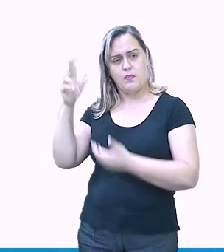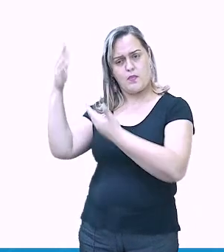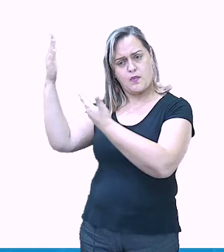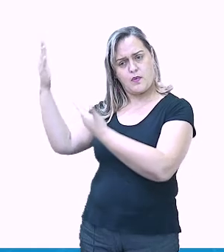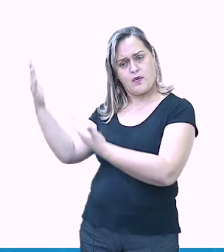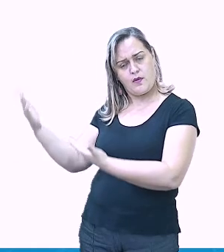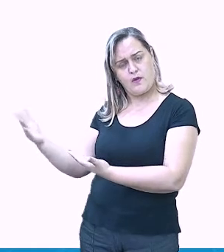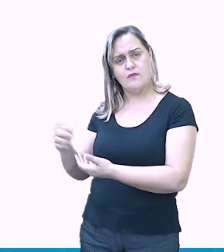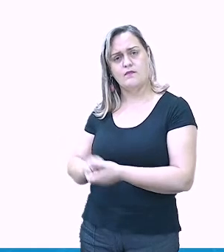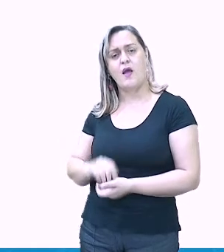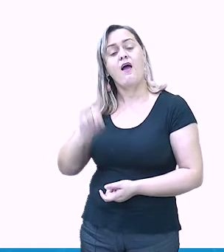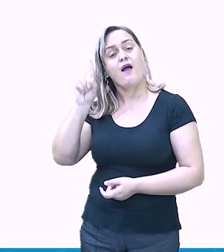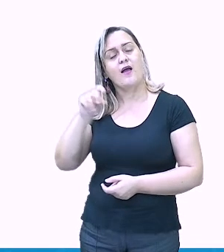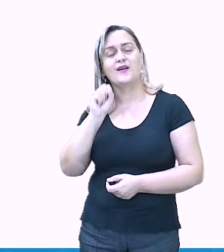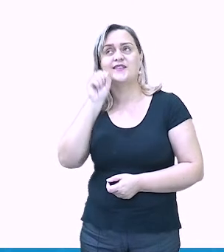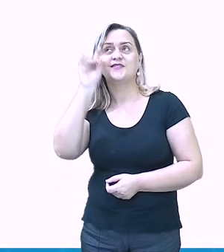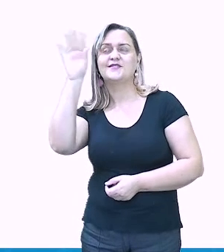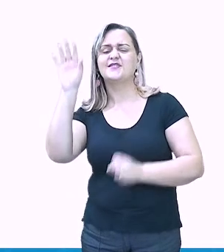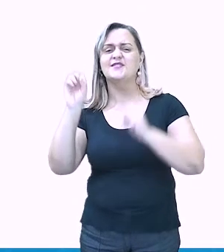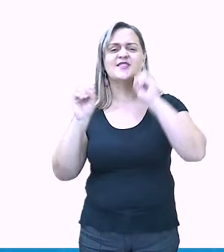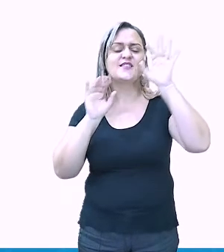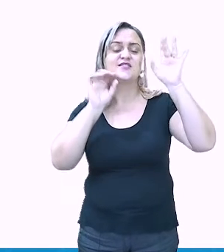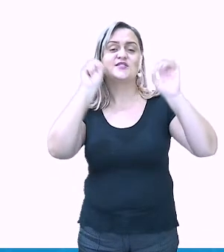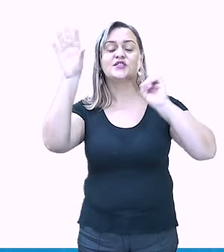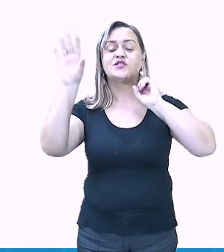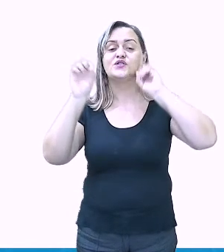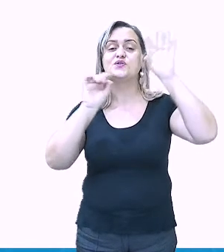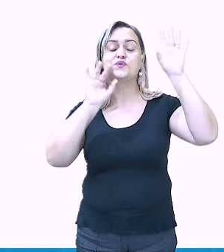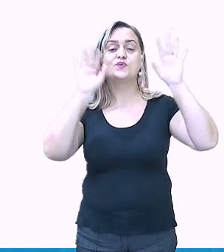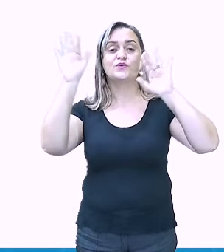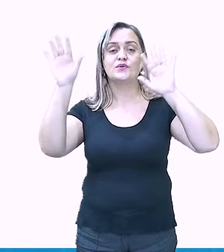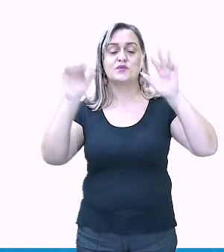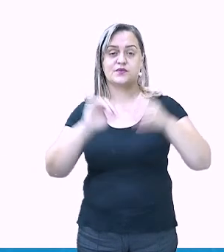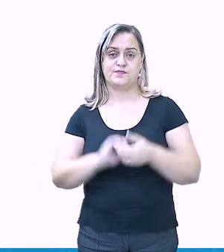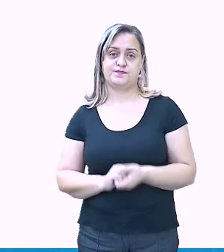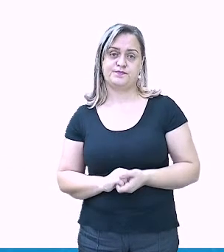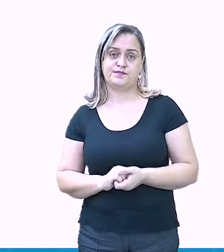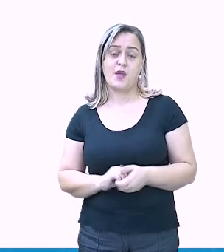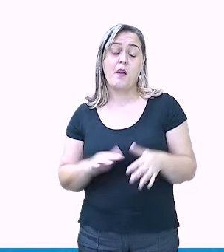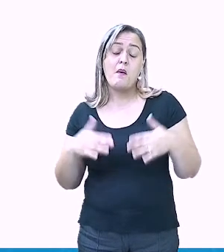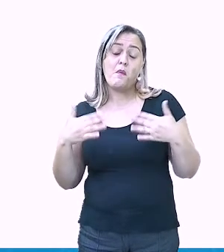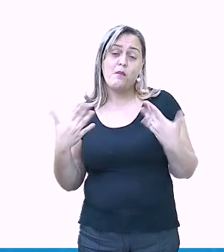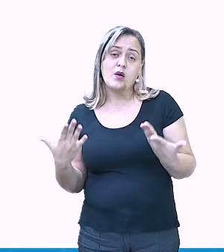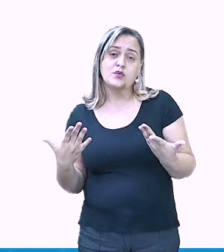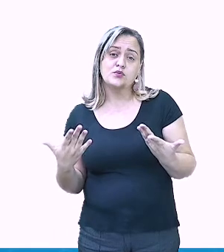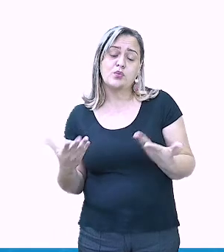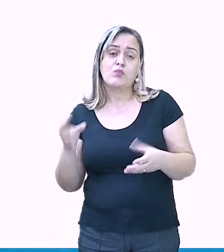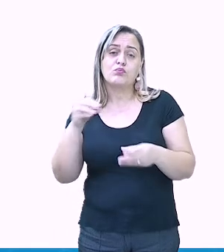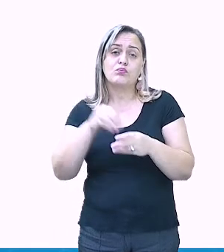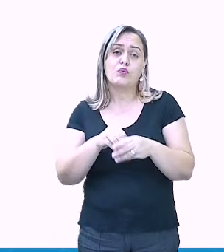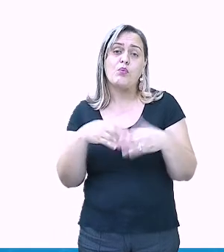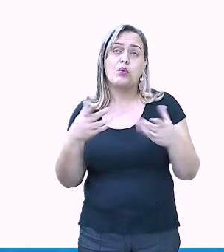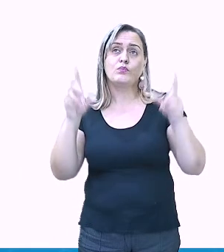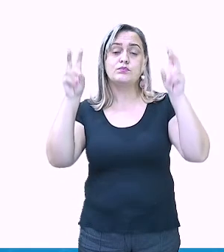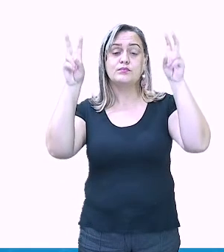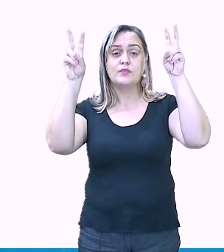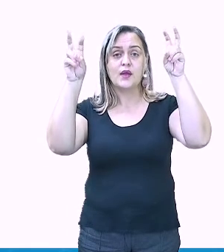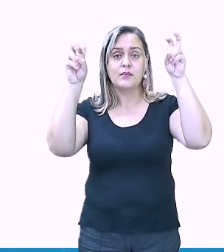aí são interjeições, mas elas são interjeições então classificadas dentro de que tema? De um